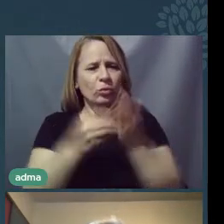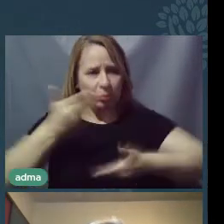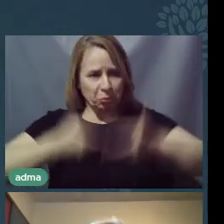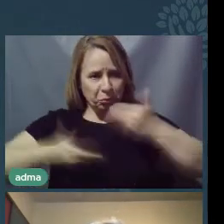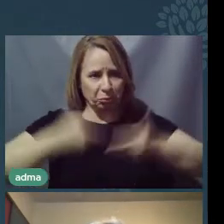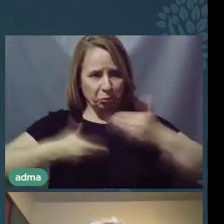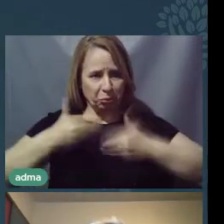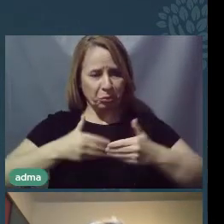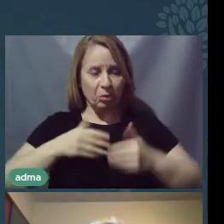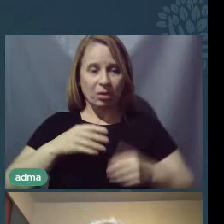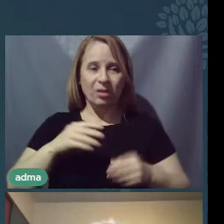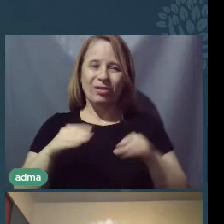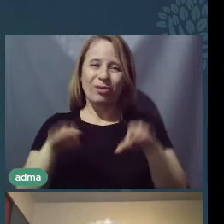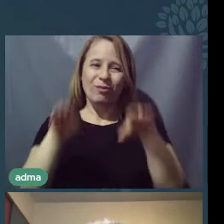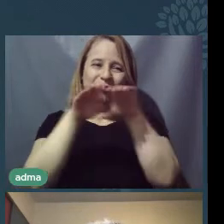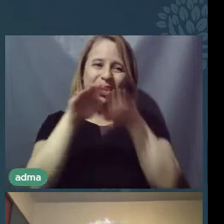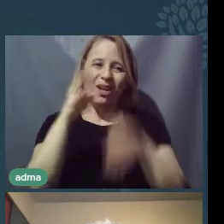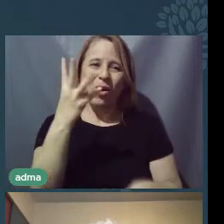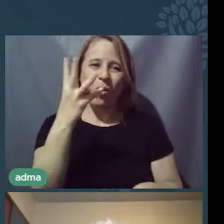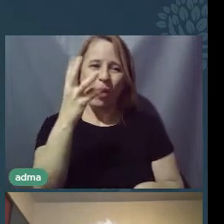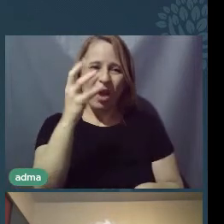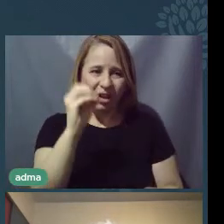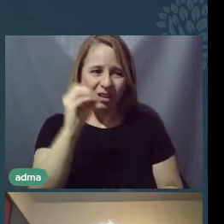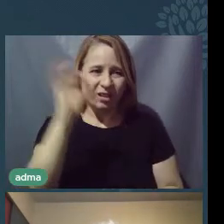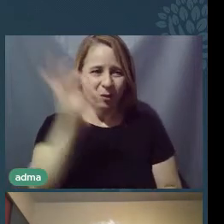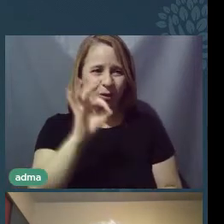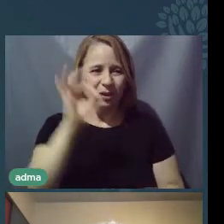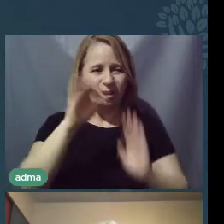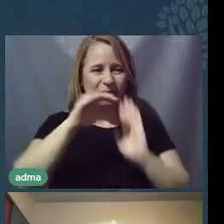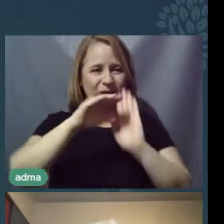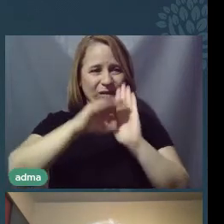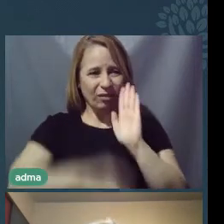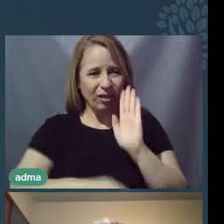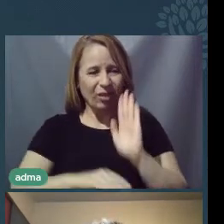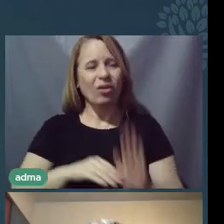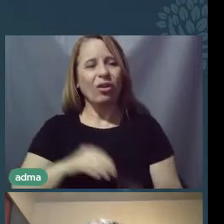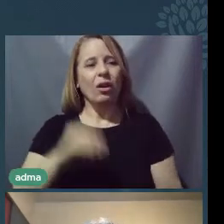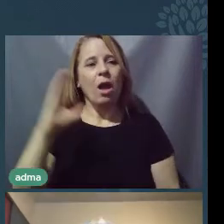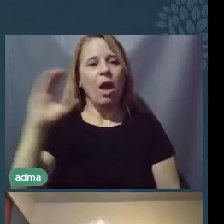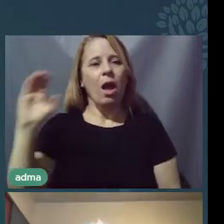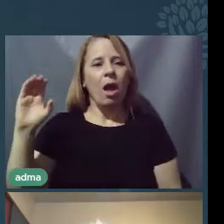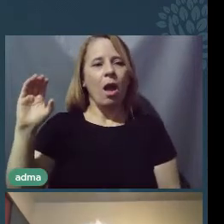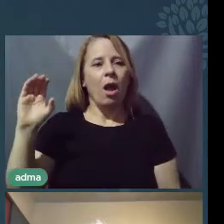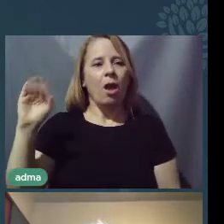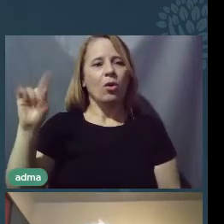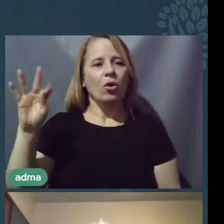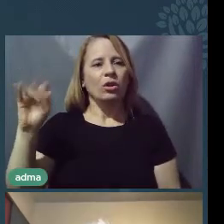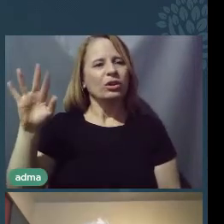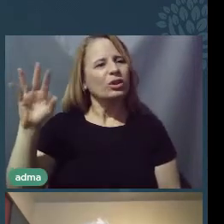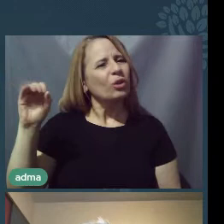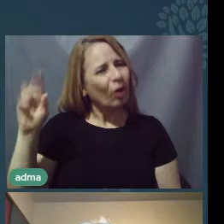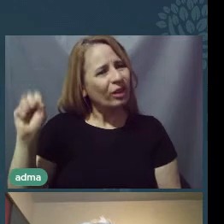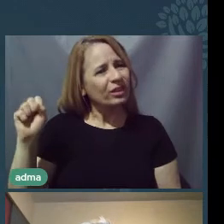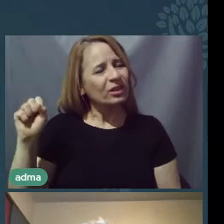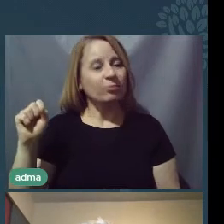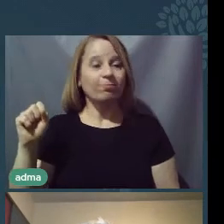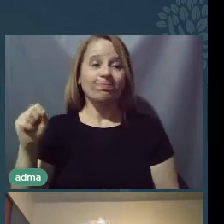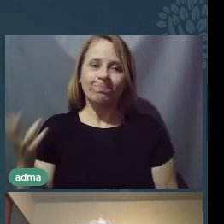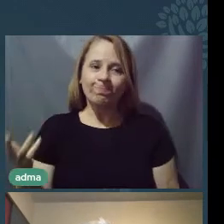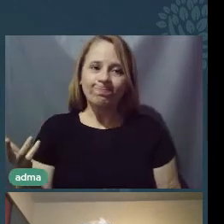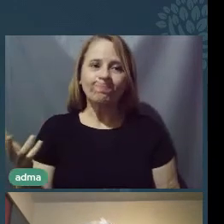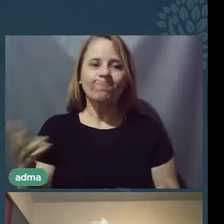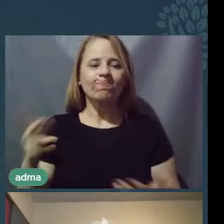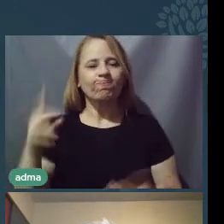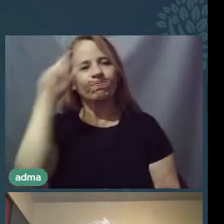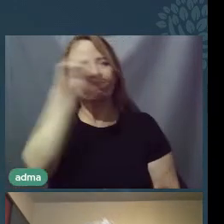a 40% do uso da dose de corticoide inalatório prescrito, ocorreram exacerbações. Para a limitação